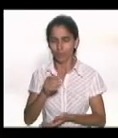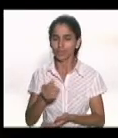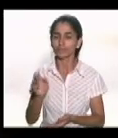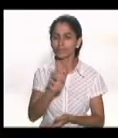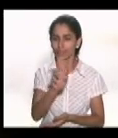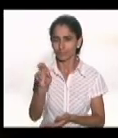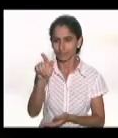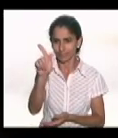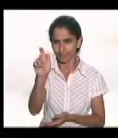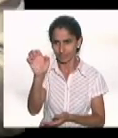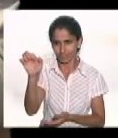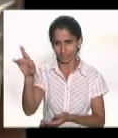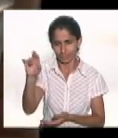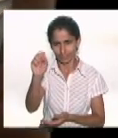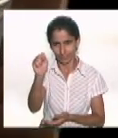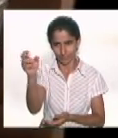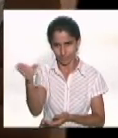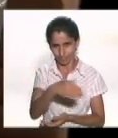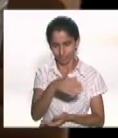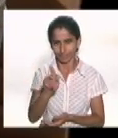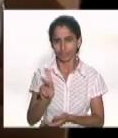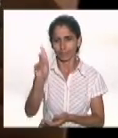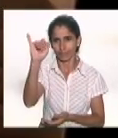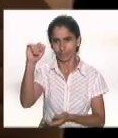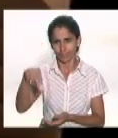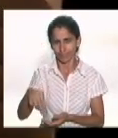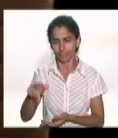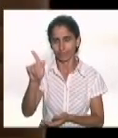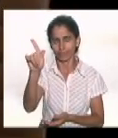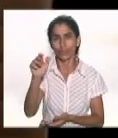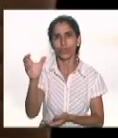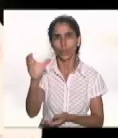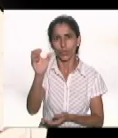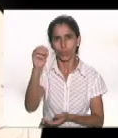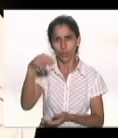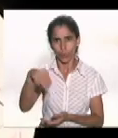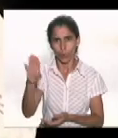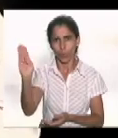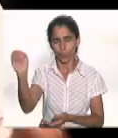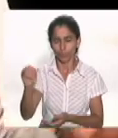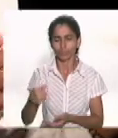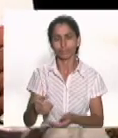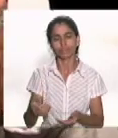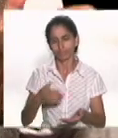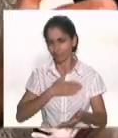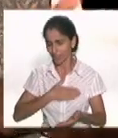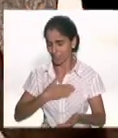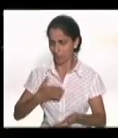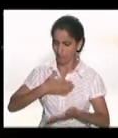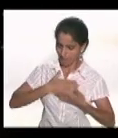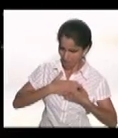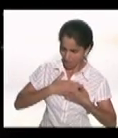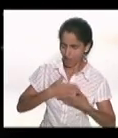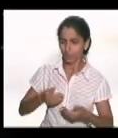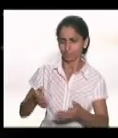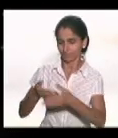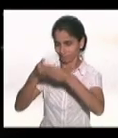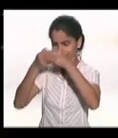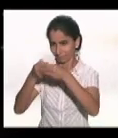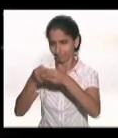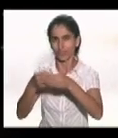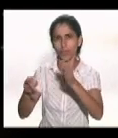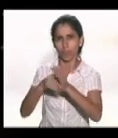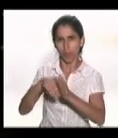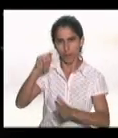Gerson King Combo. Gerson, prazer enorme ter você aqui. O prazer é todo meu, todo cumprimento black